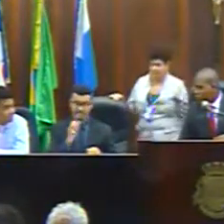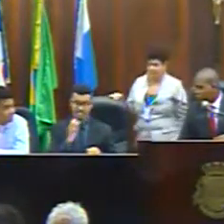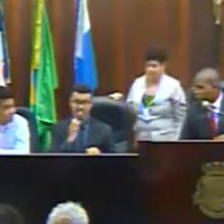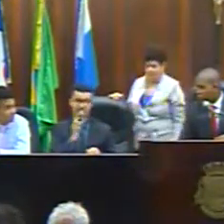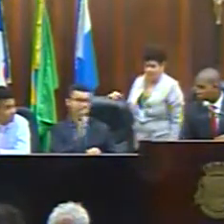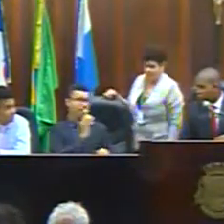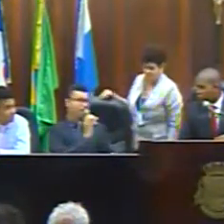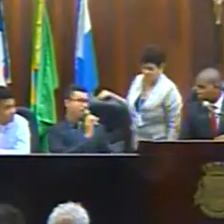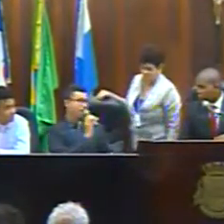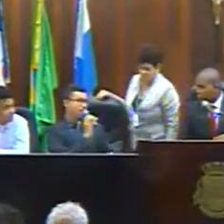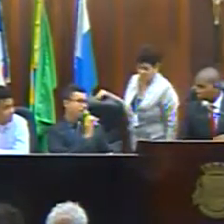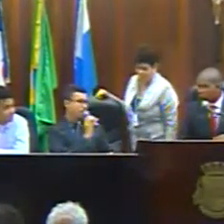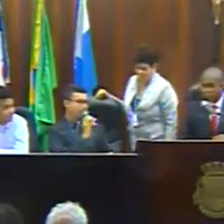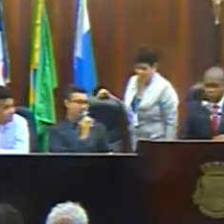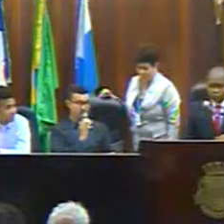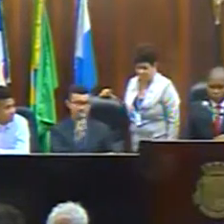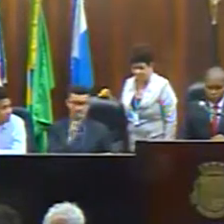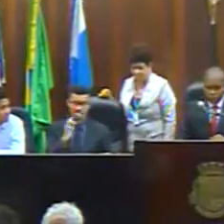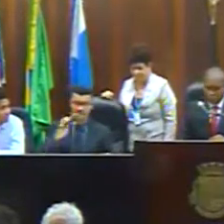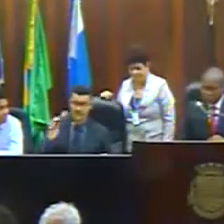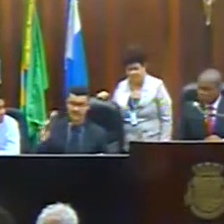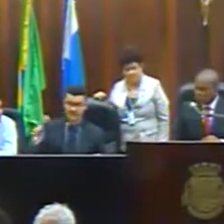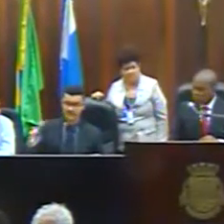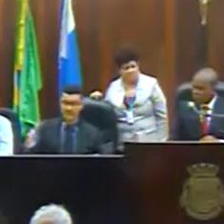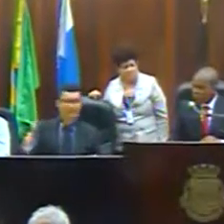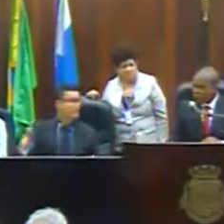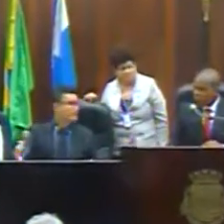Passa a palavra para o presidente da mesa, Samir Dutra.